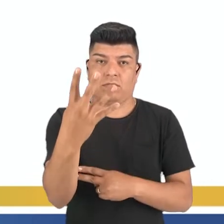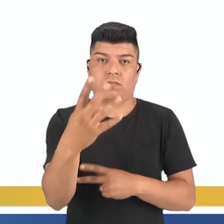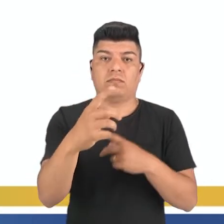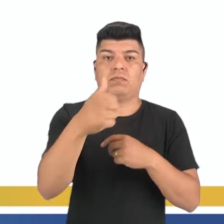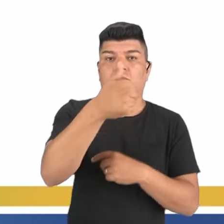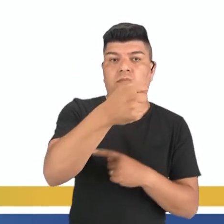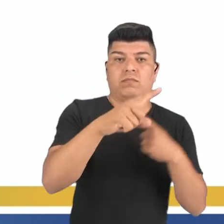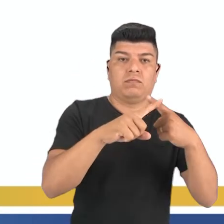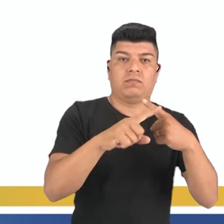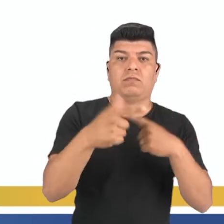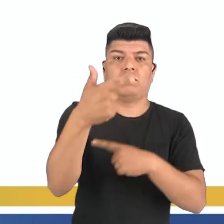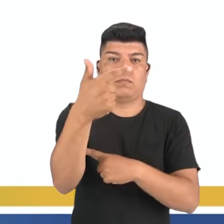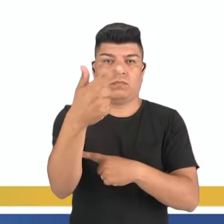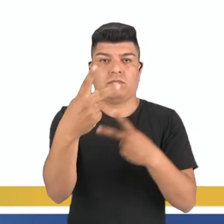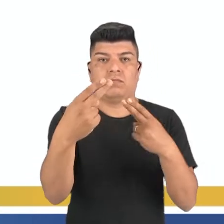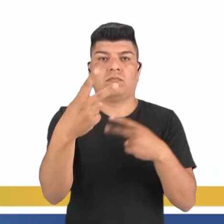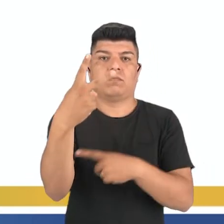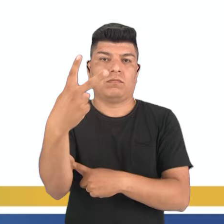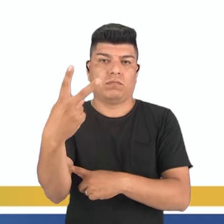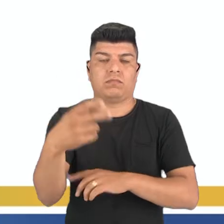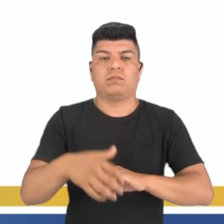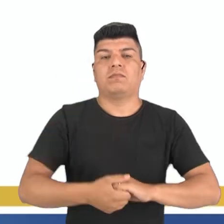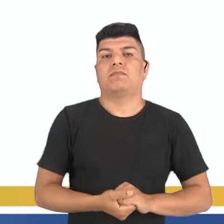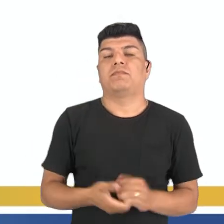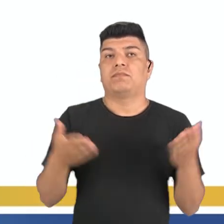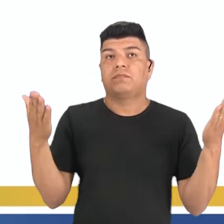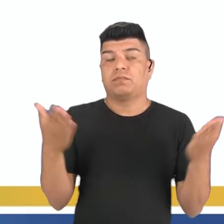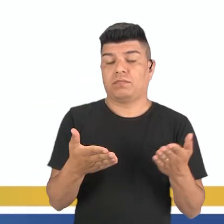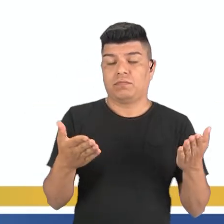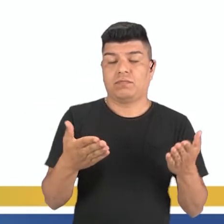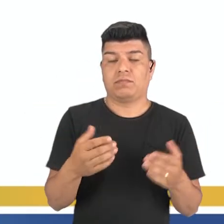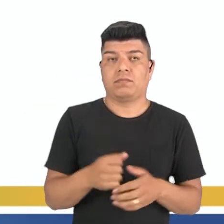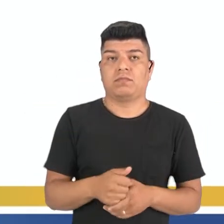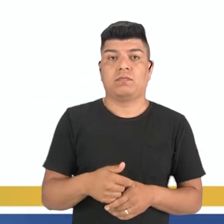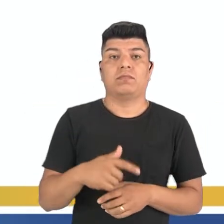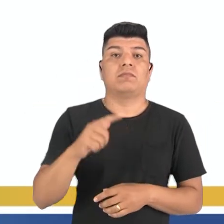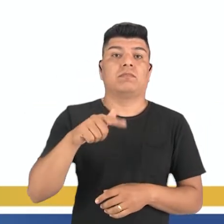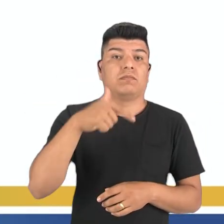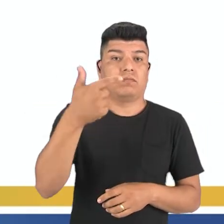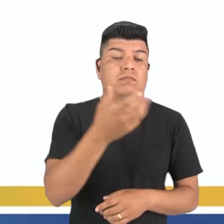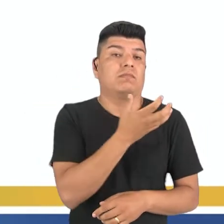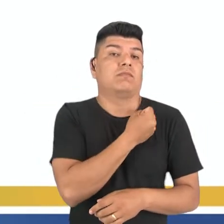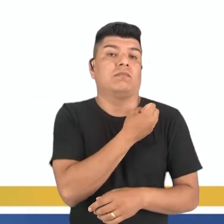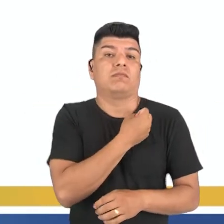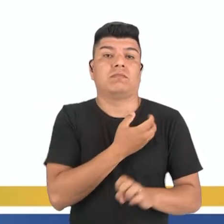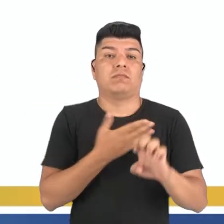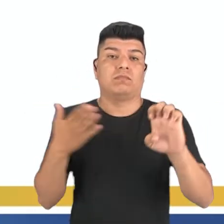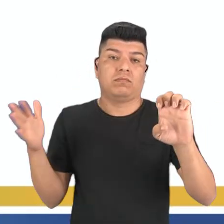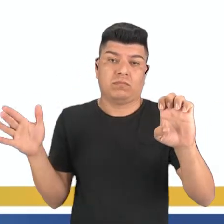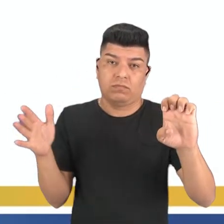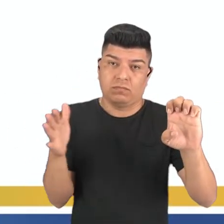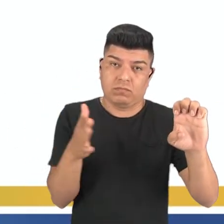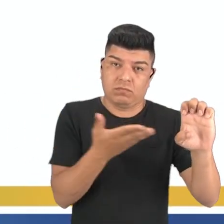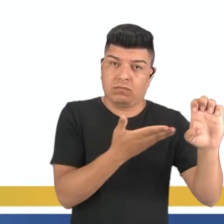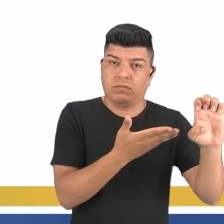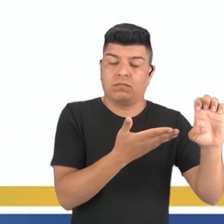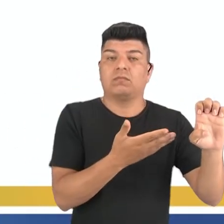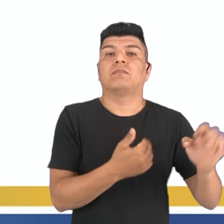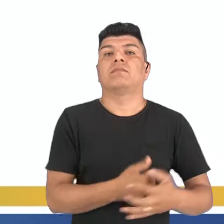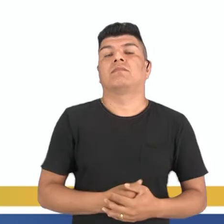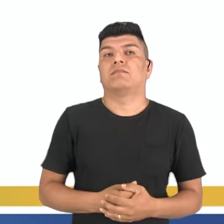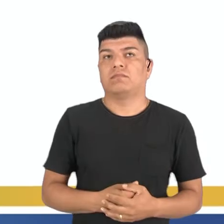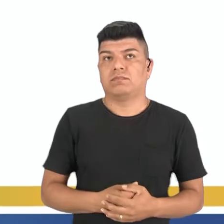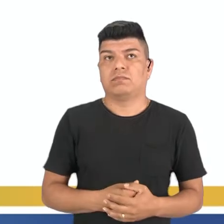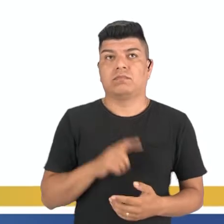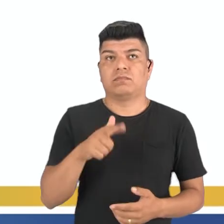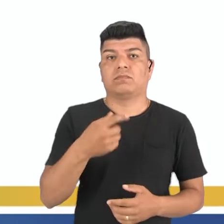vezes 2, 2, beleza? Agora, nós vamos para o próximo número à esquerda, beleza? Então, ó,